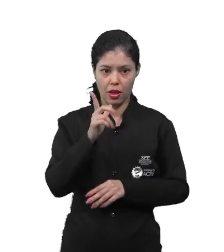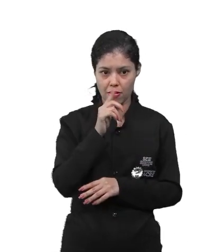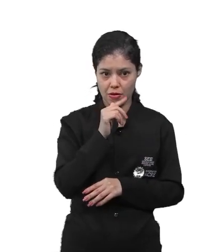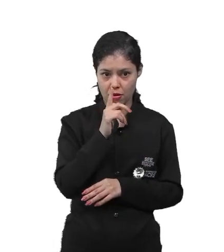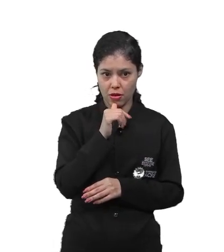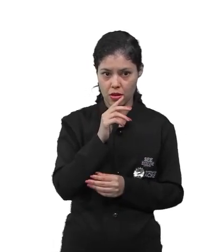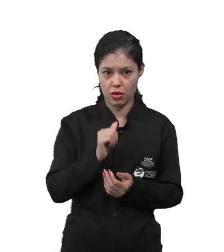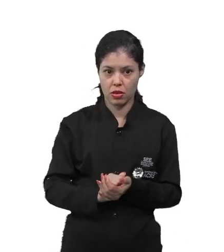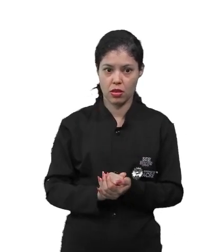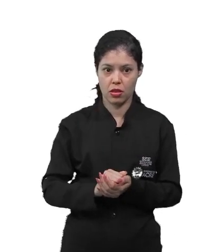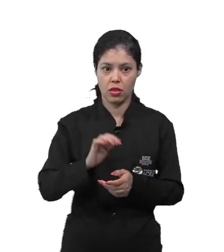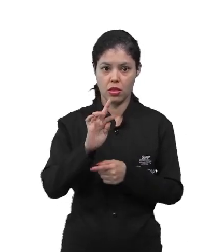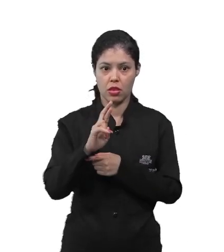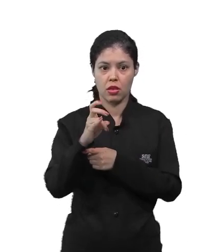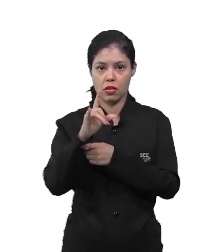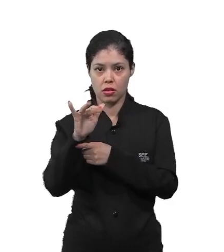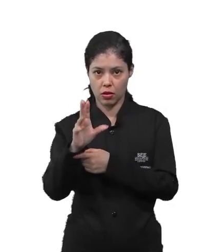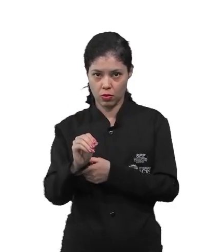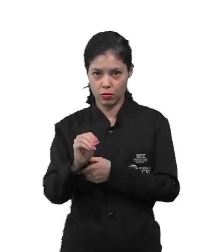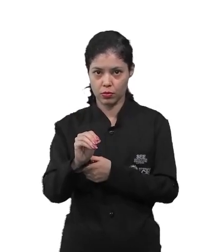resíduos tóxicos.